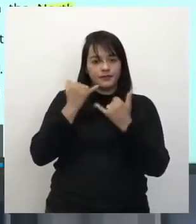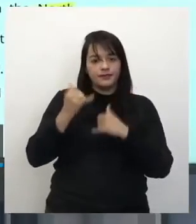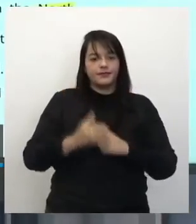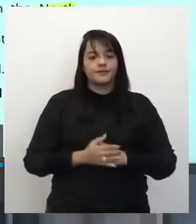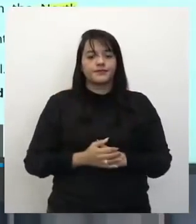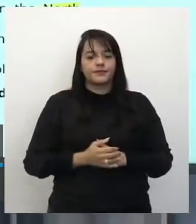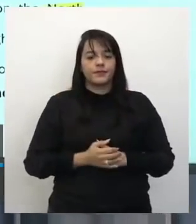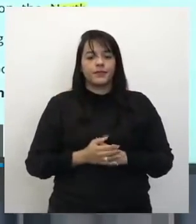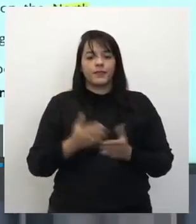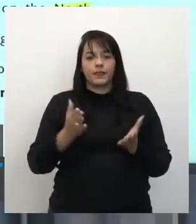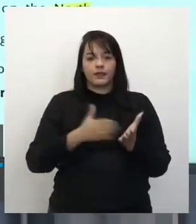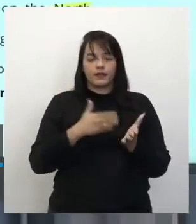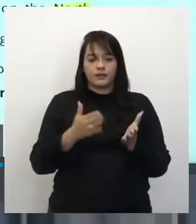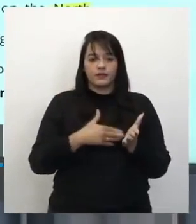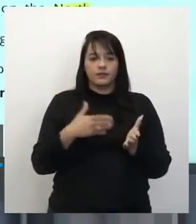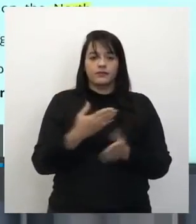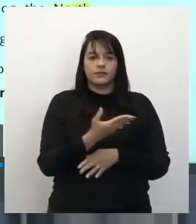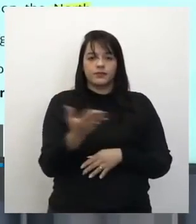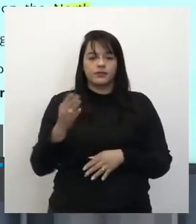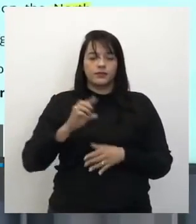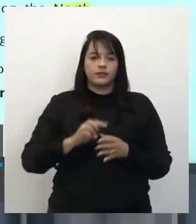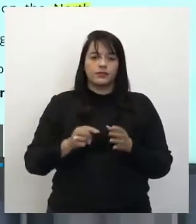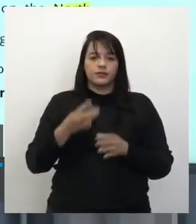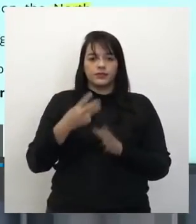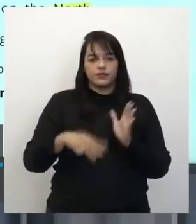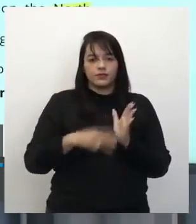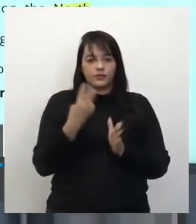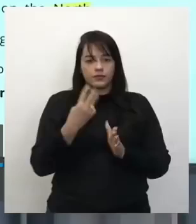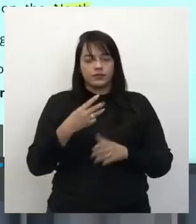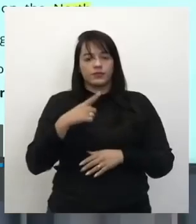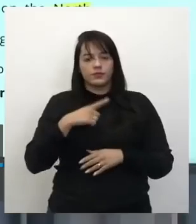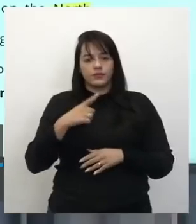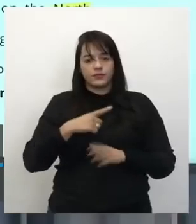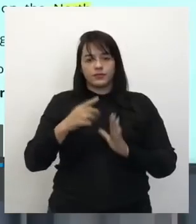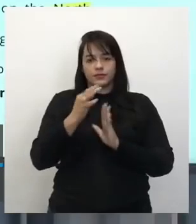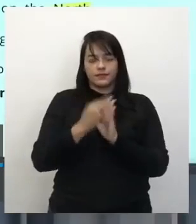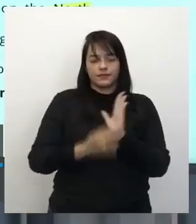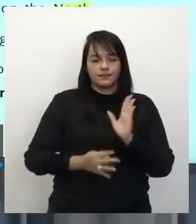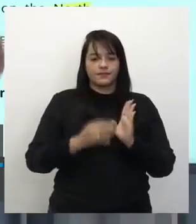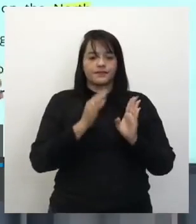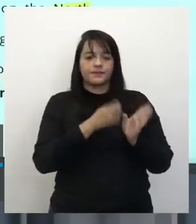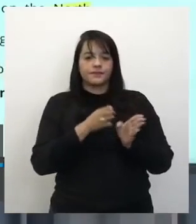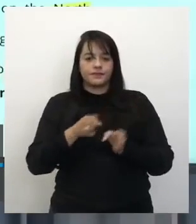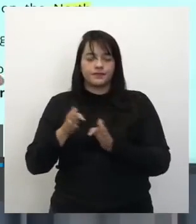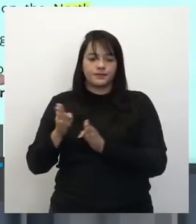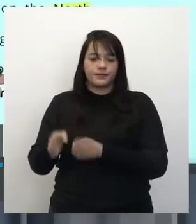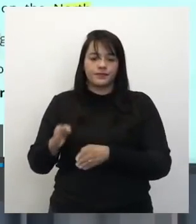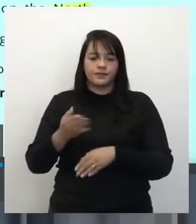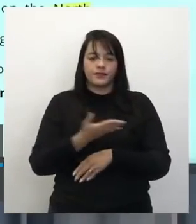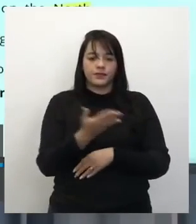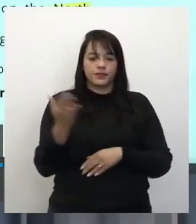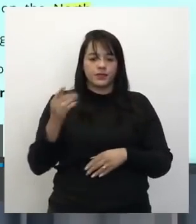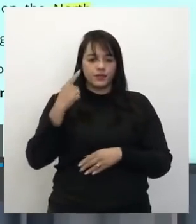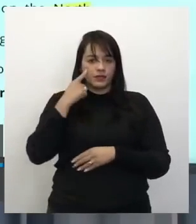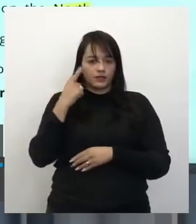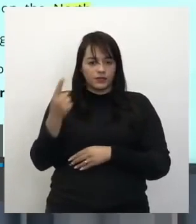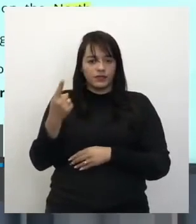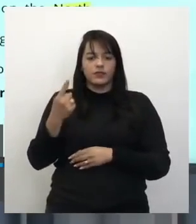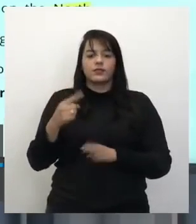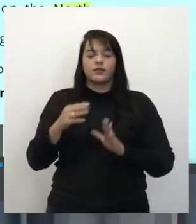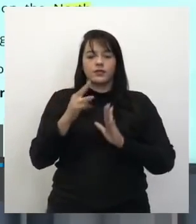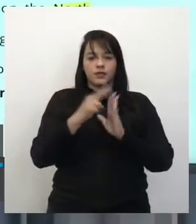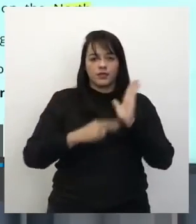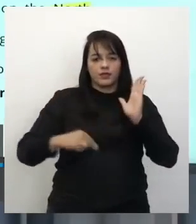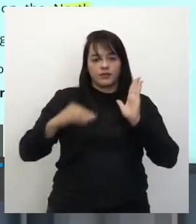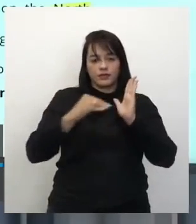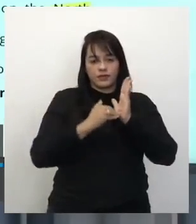na apostila, ele quer que você pegue dos 3 textos da Austrália, da Nova Zelândia e da Papua Nova Guiné, né? Então a gente